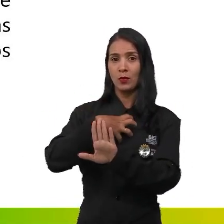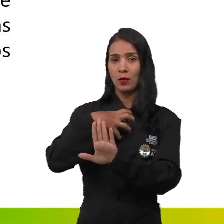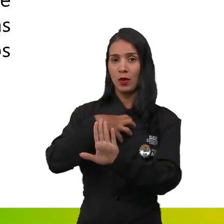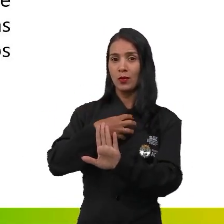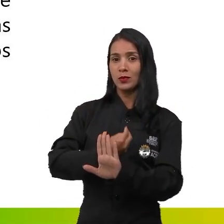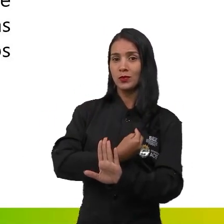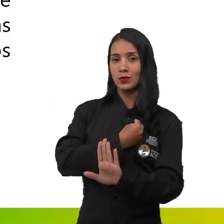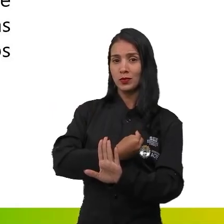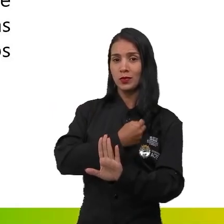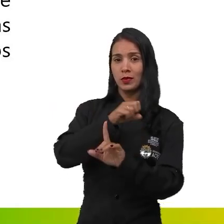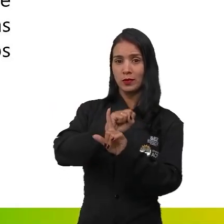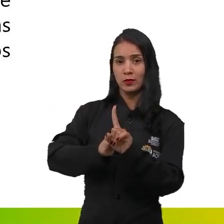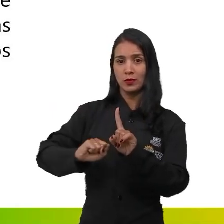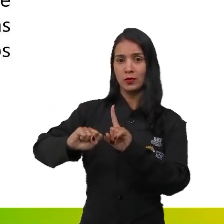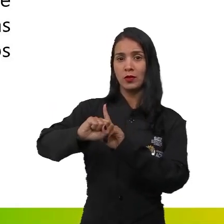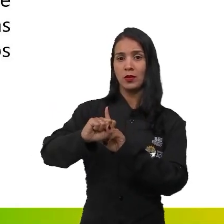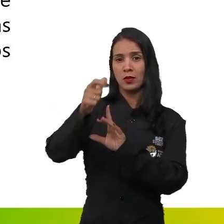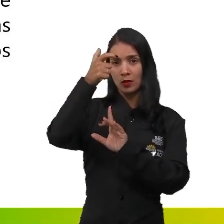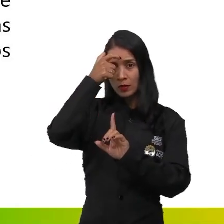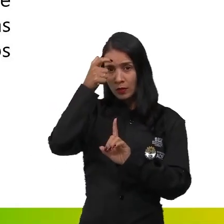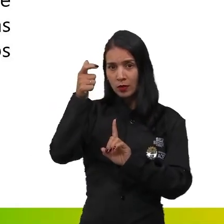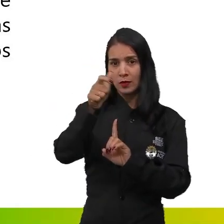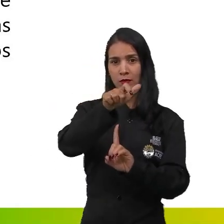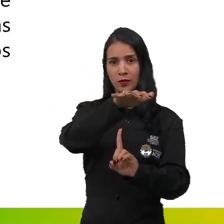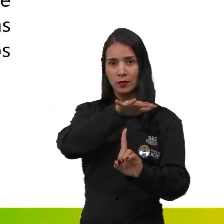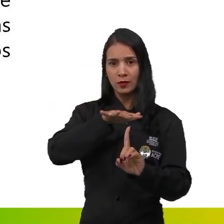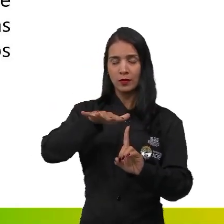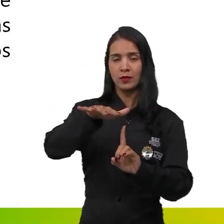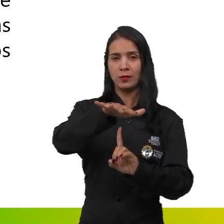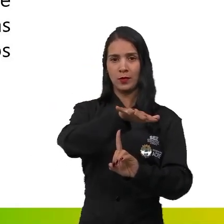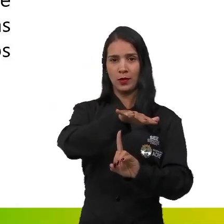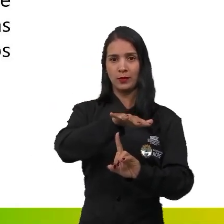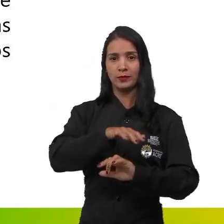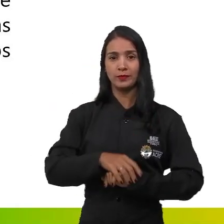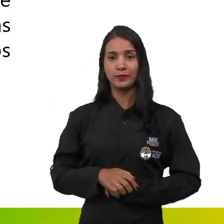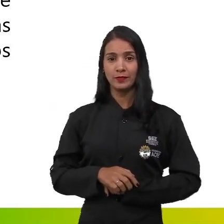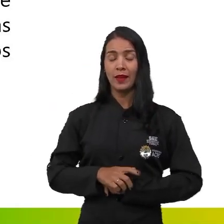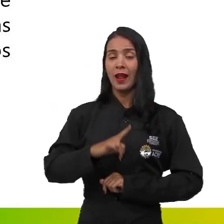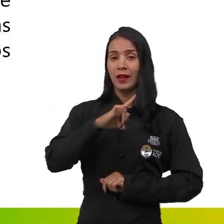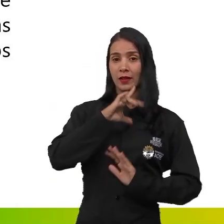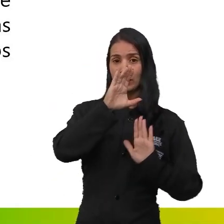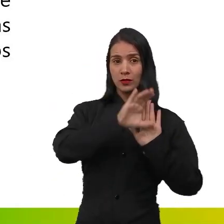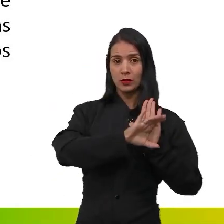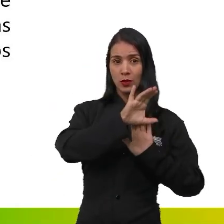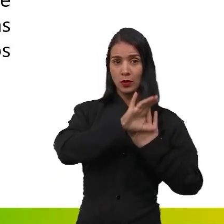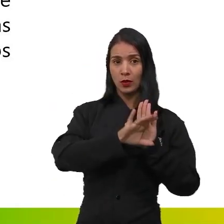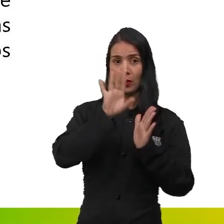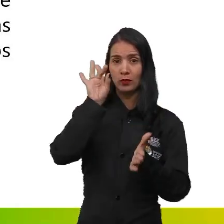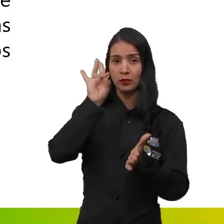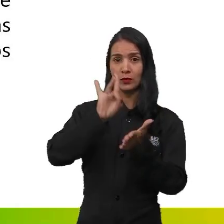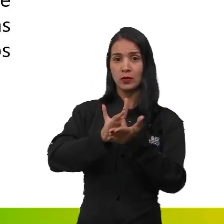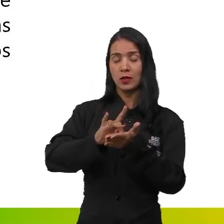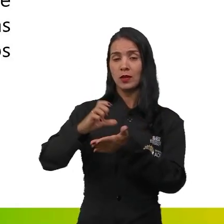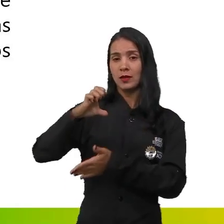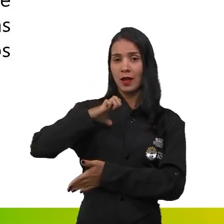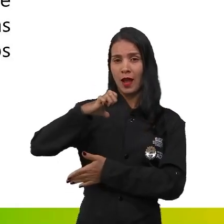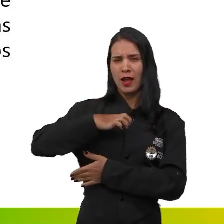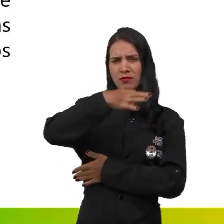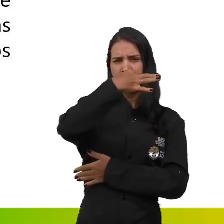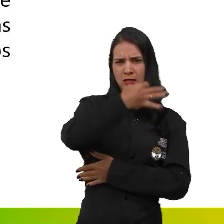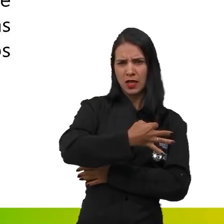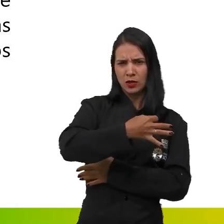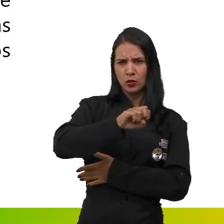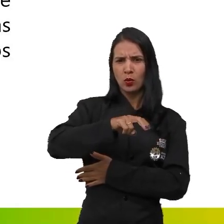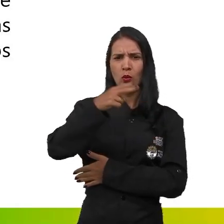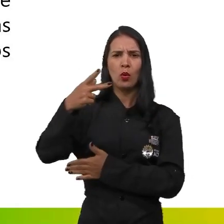viver social e moralmente. É pelo conceito da ética que definimos o que seria certo ou